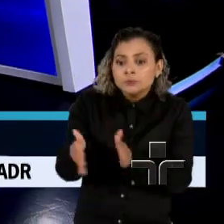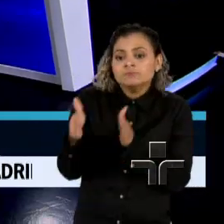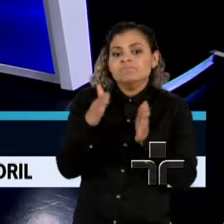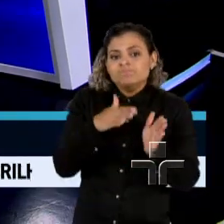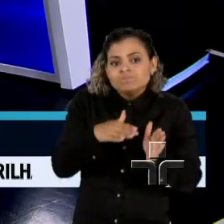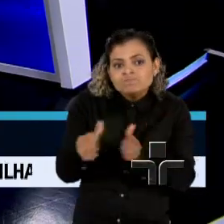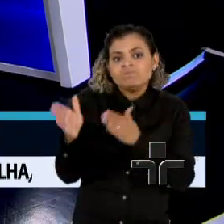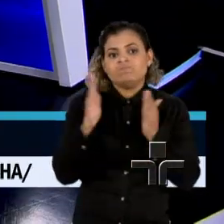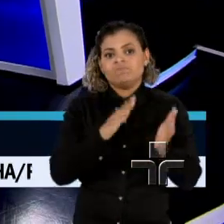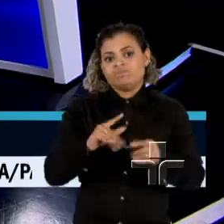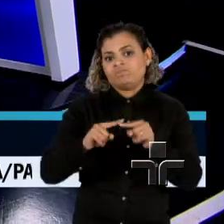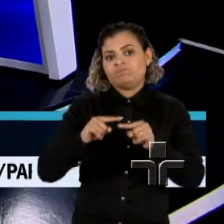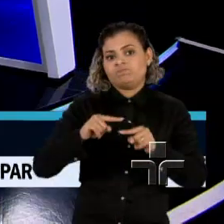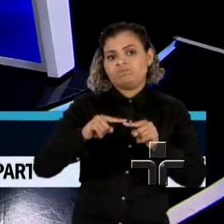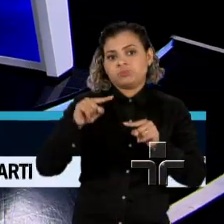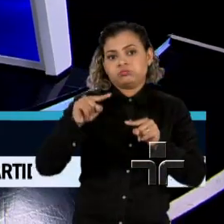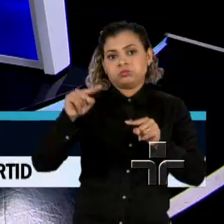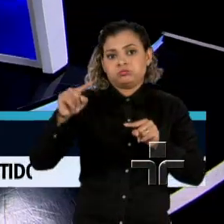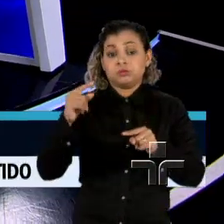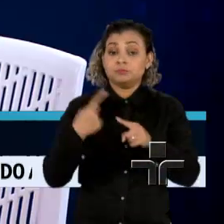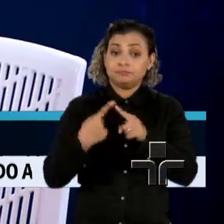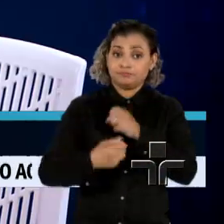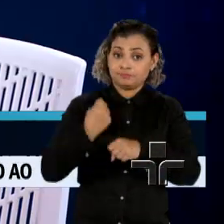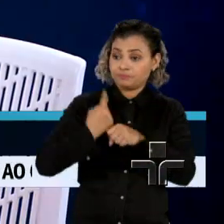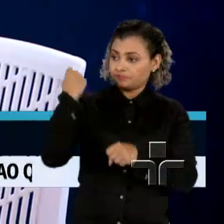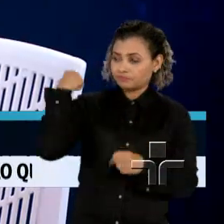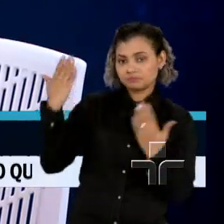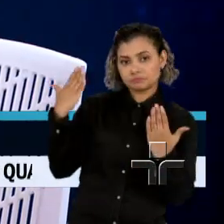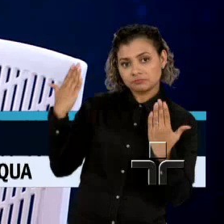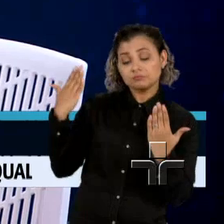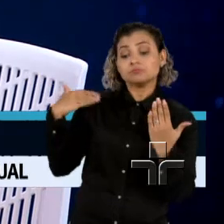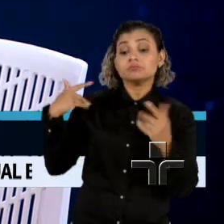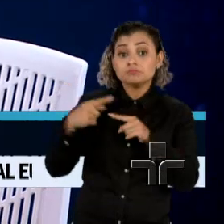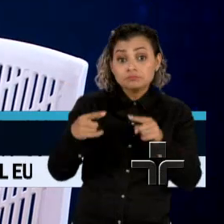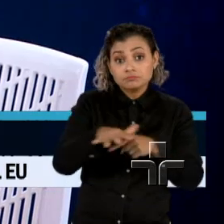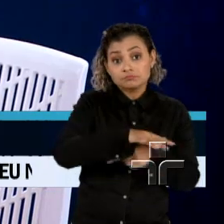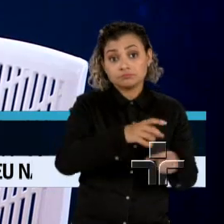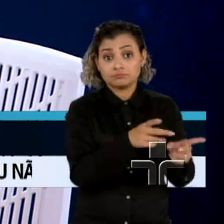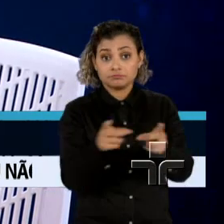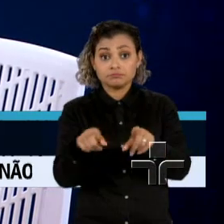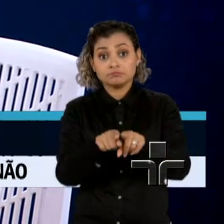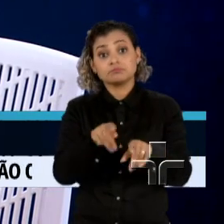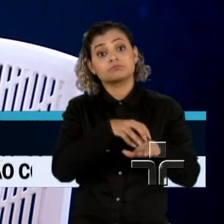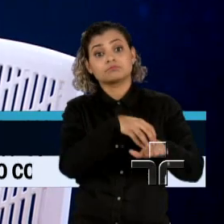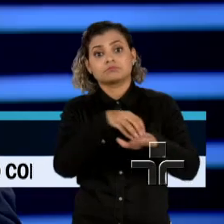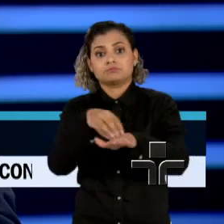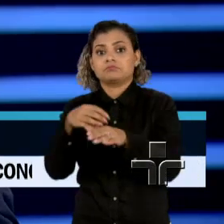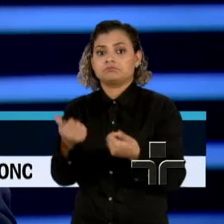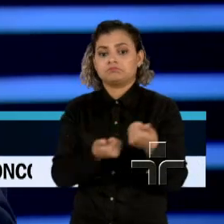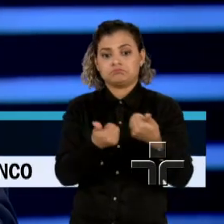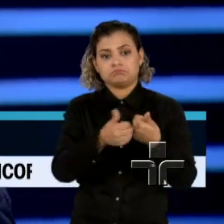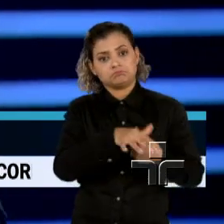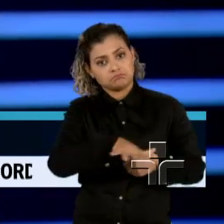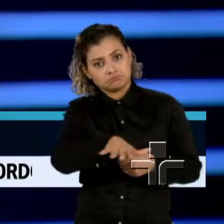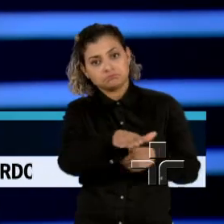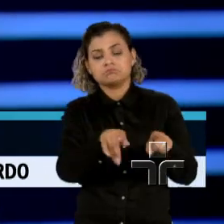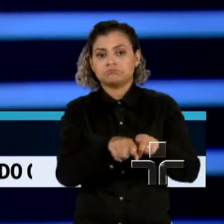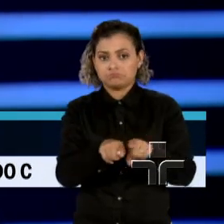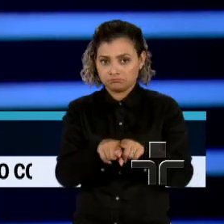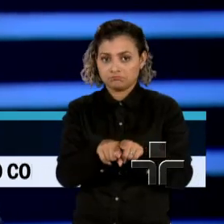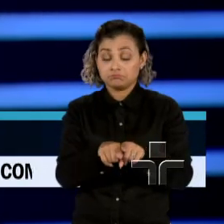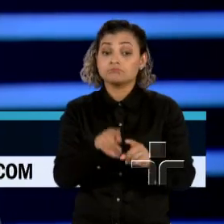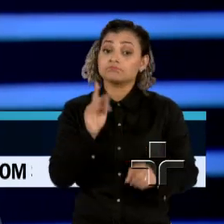base de comparação com o ano passado seja um pouco baixa, né? Mas é um bom sinal para outros setores como comércio e transportes também, né? Não, sem dúvida. O que está ocorrendo